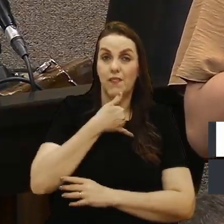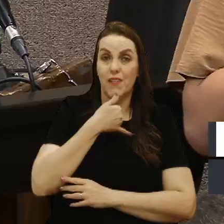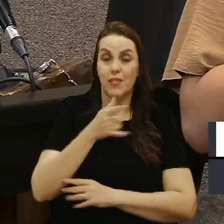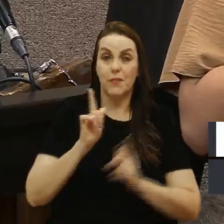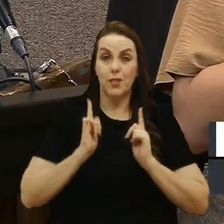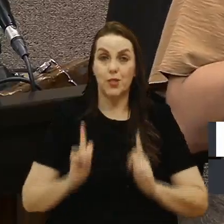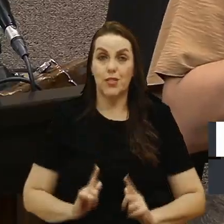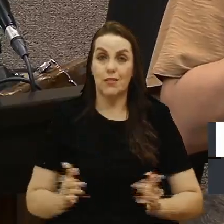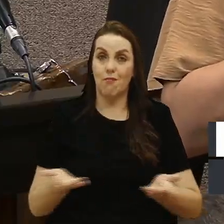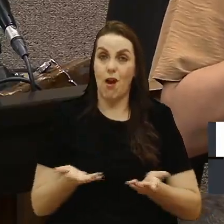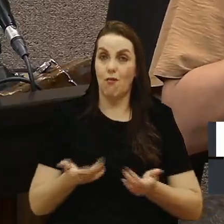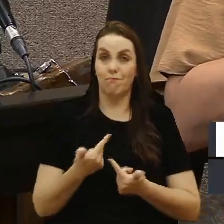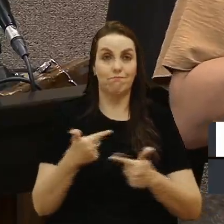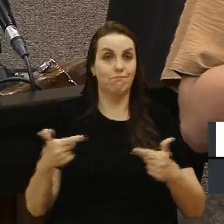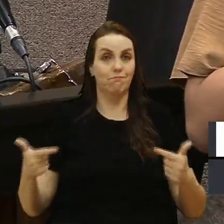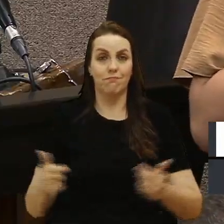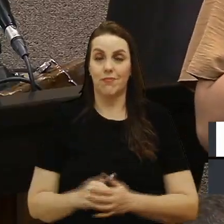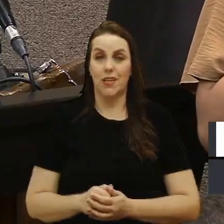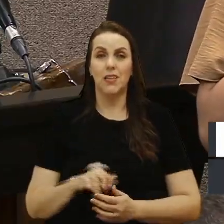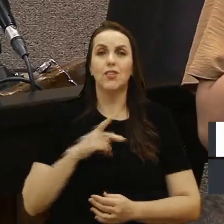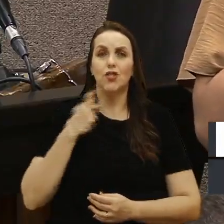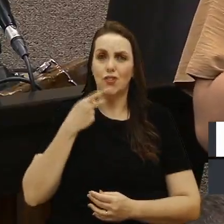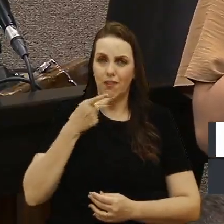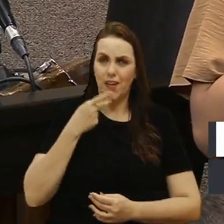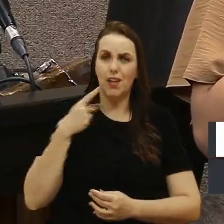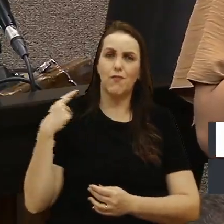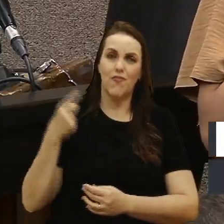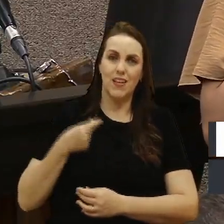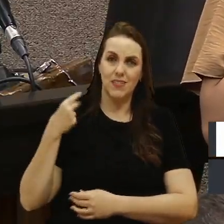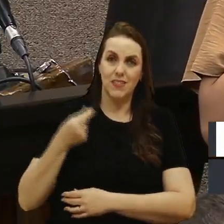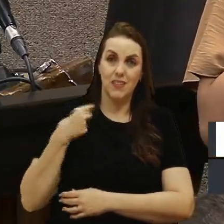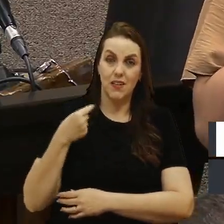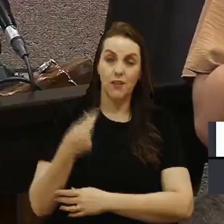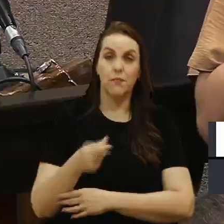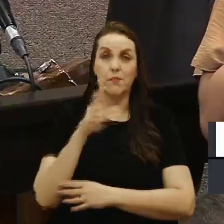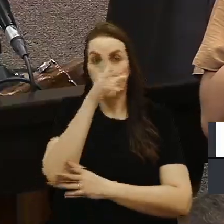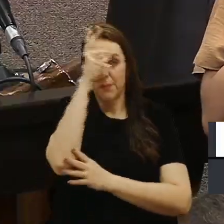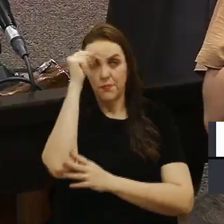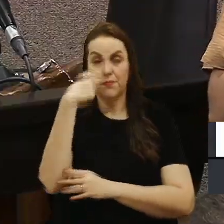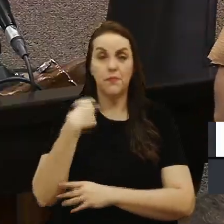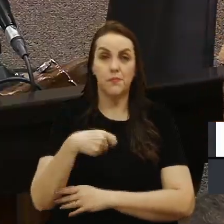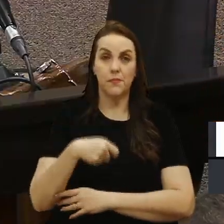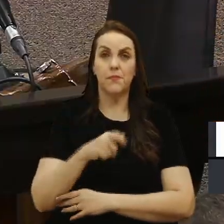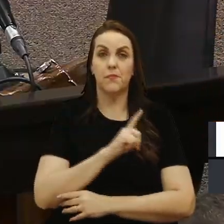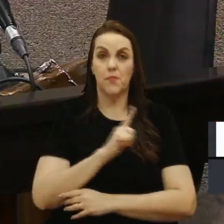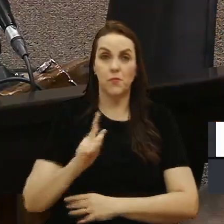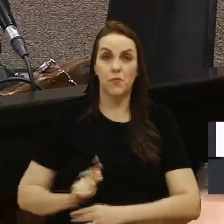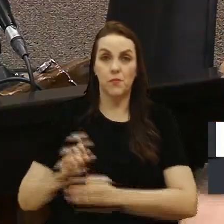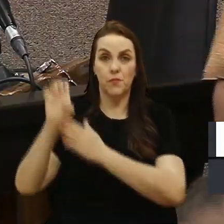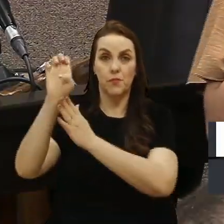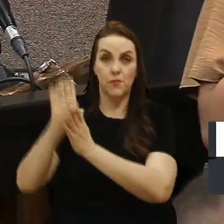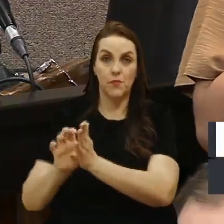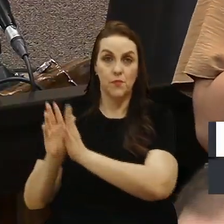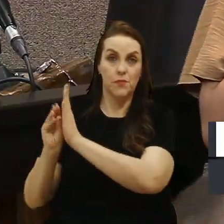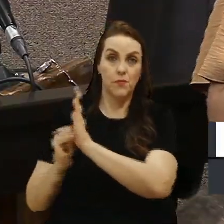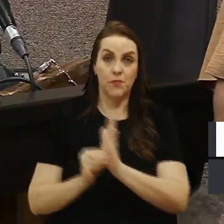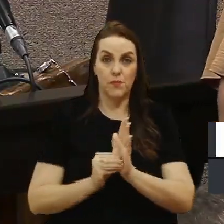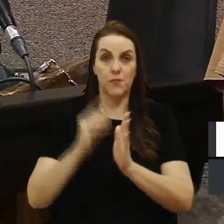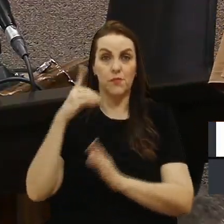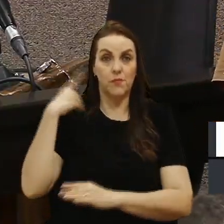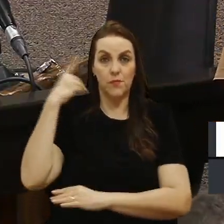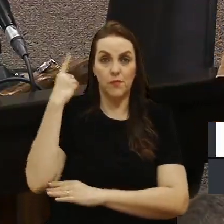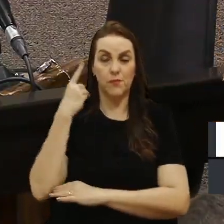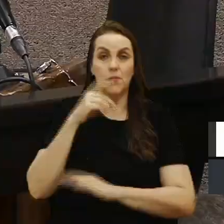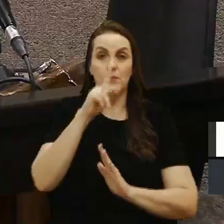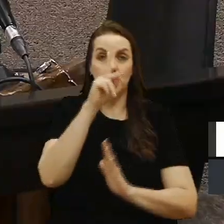não tem. A gente vem falando por muito tempo que a prefeitura tem governado com emendas parlamentares e com projetos